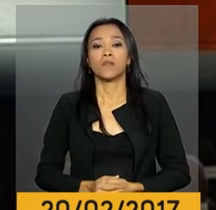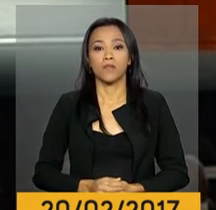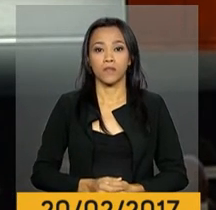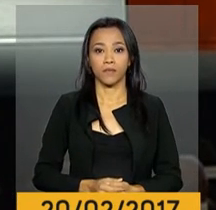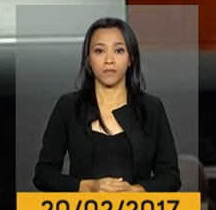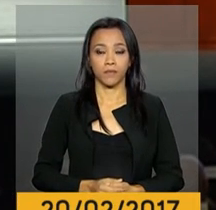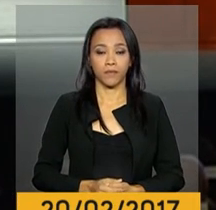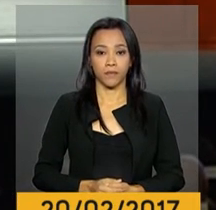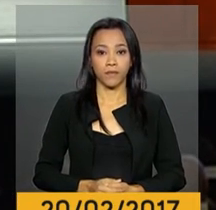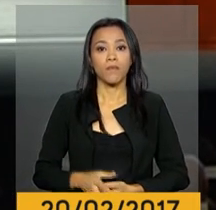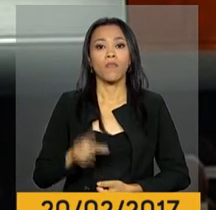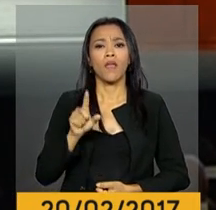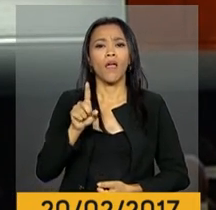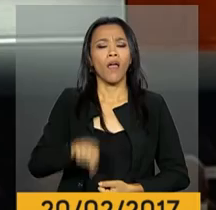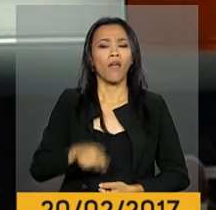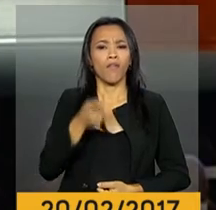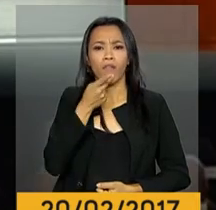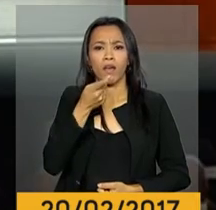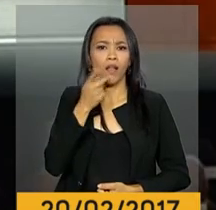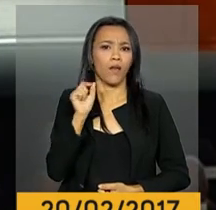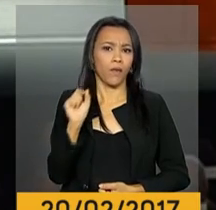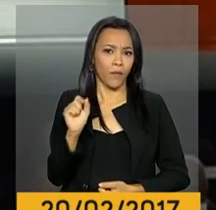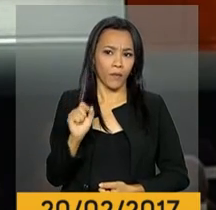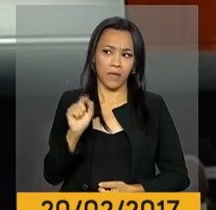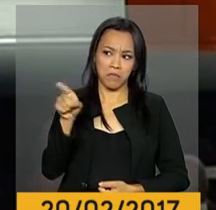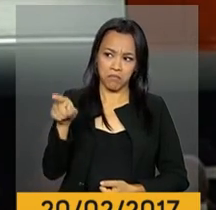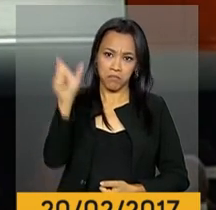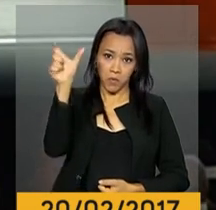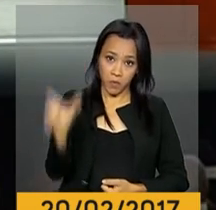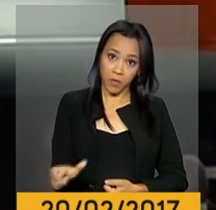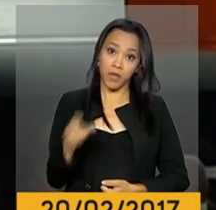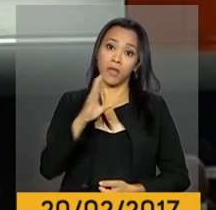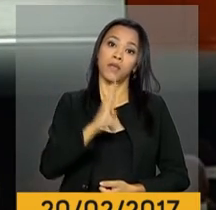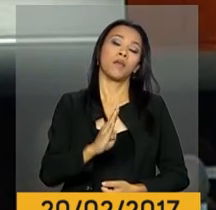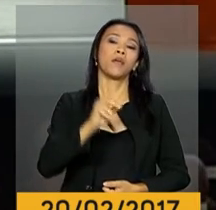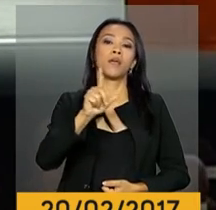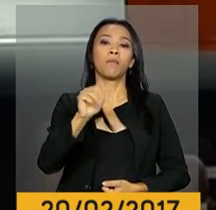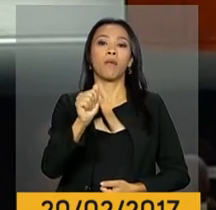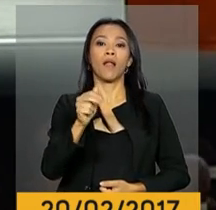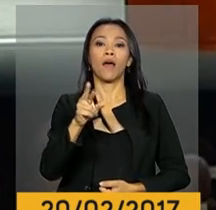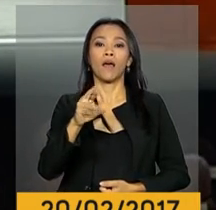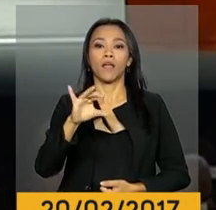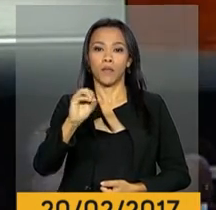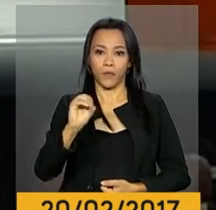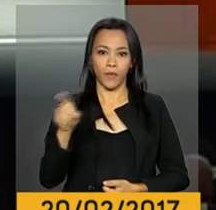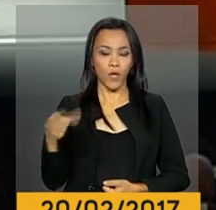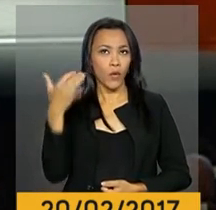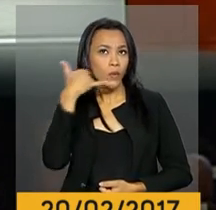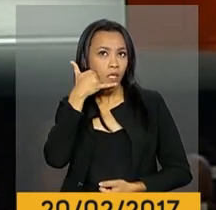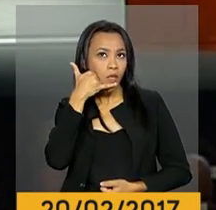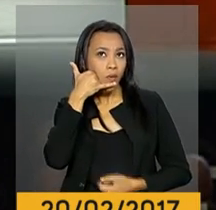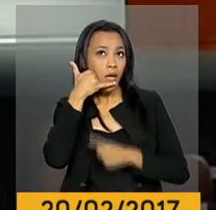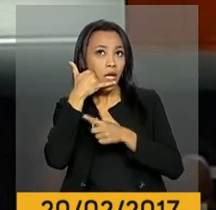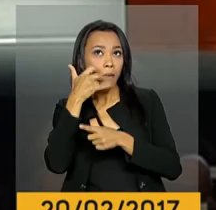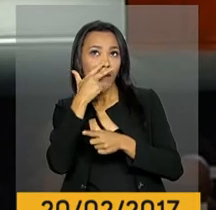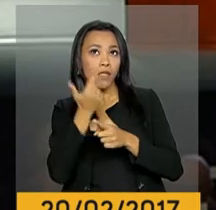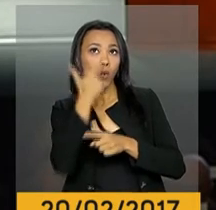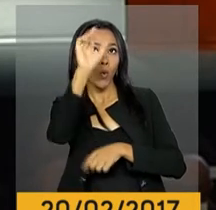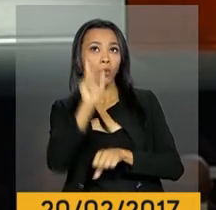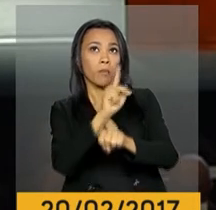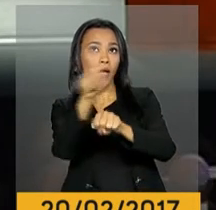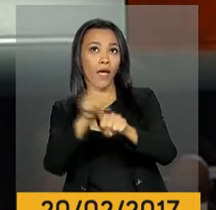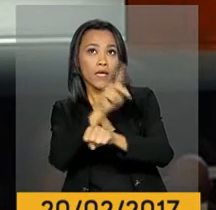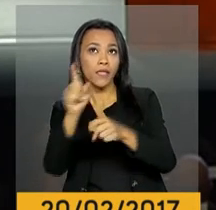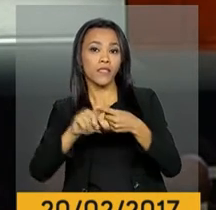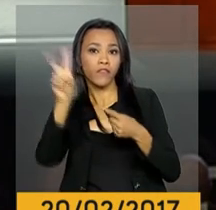desculpe, é falar com o Blairo no Brasil. Porque eu ligo para o Blairo e ele ora está no Vietnã, ora